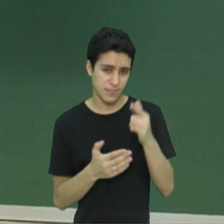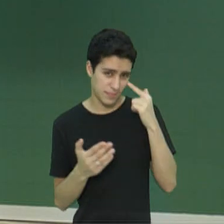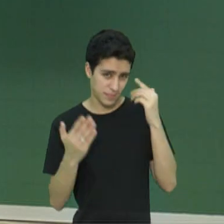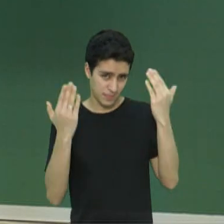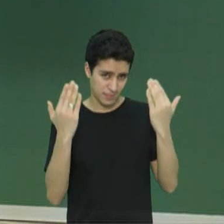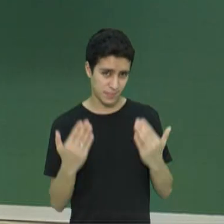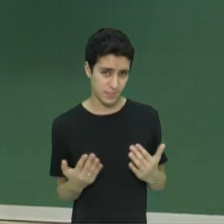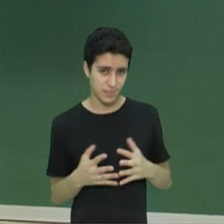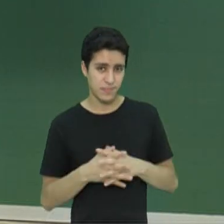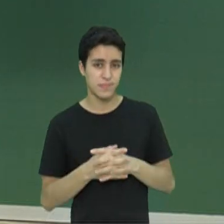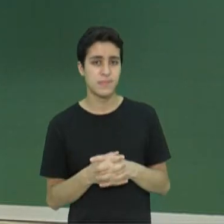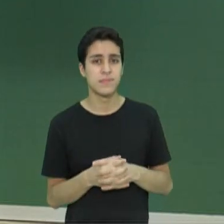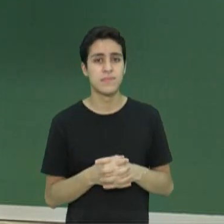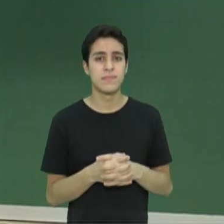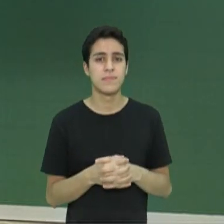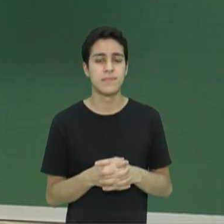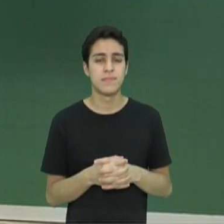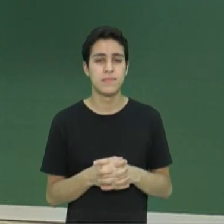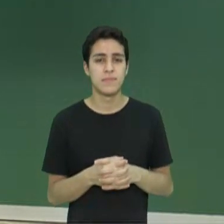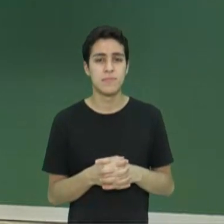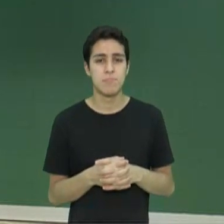analisar o que isso significa.